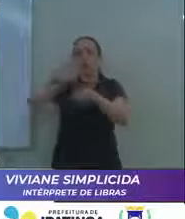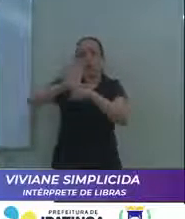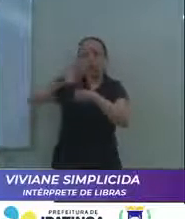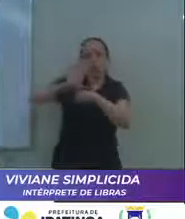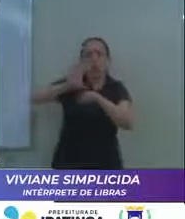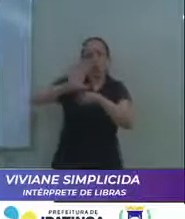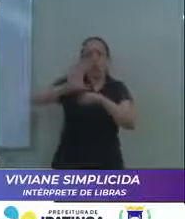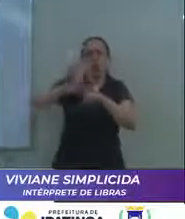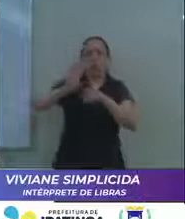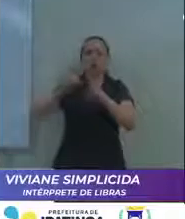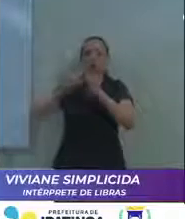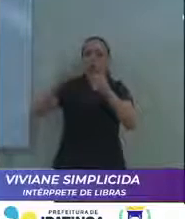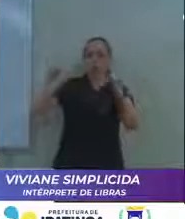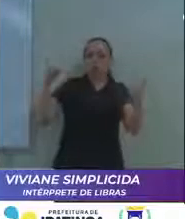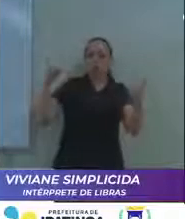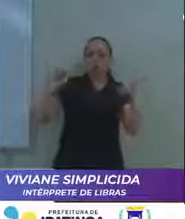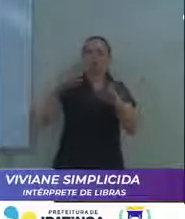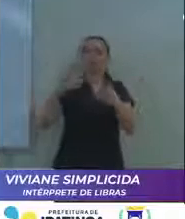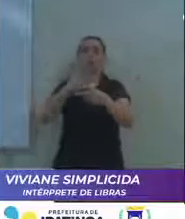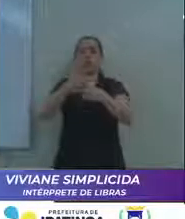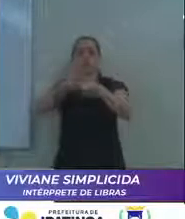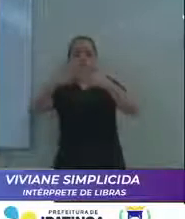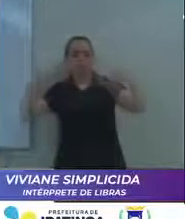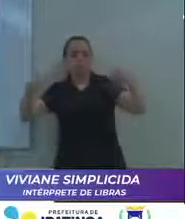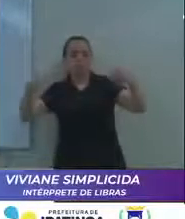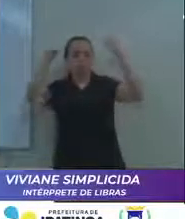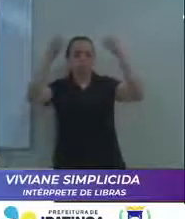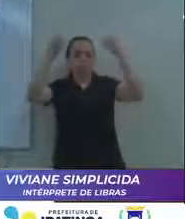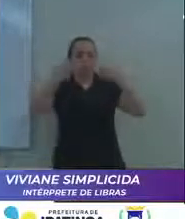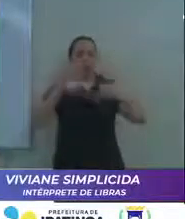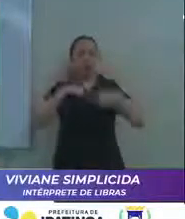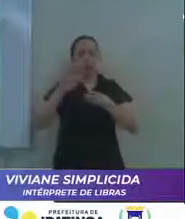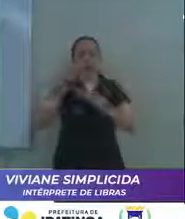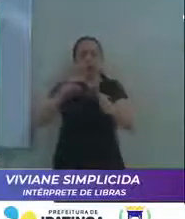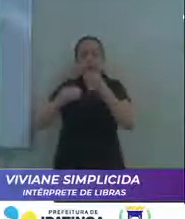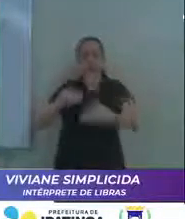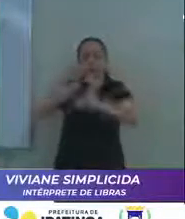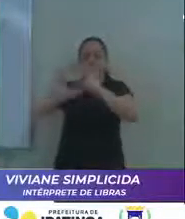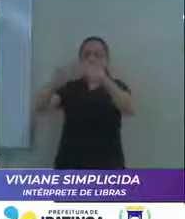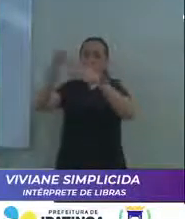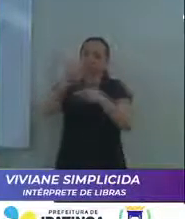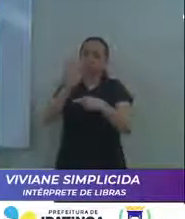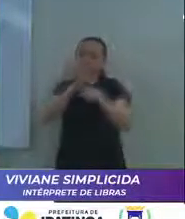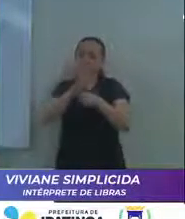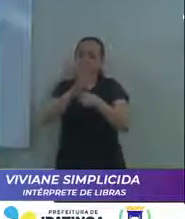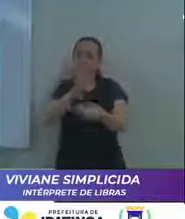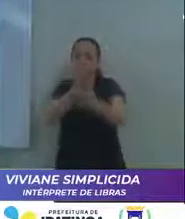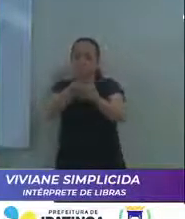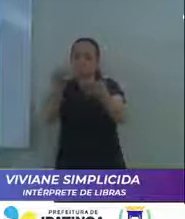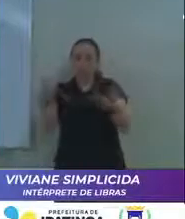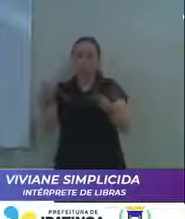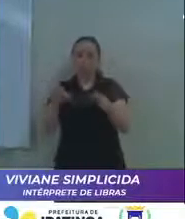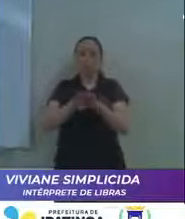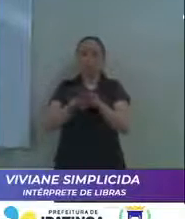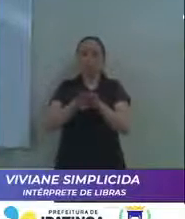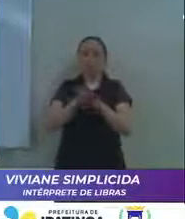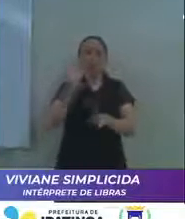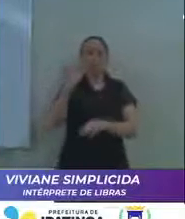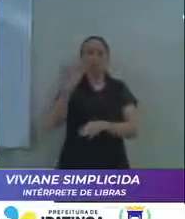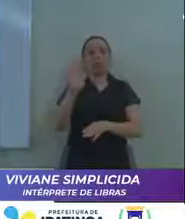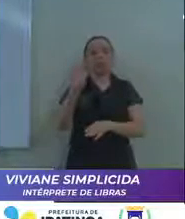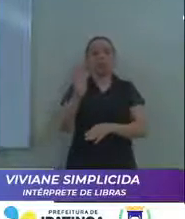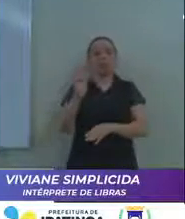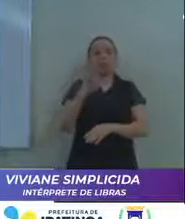disso para vocês. Do que a gente está desenvolvendo e espero poder ajudá-las. E como eu comentei,